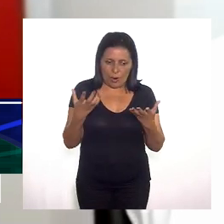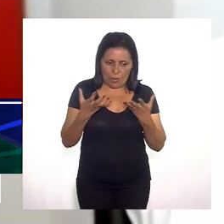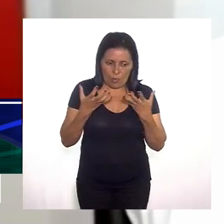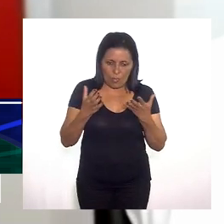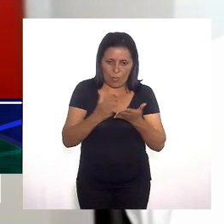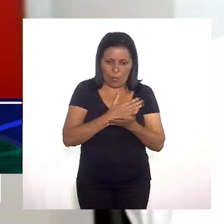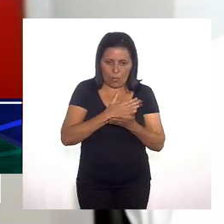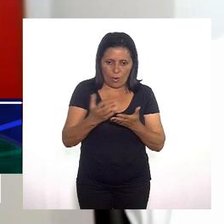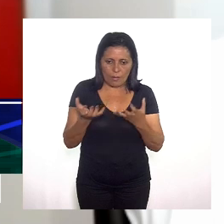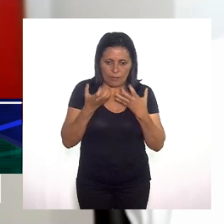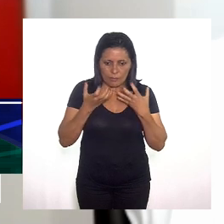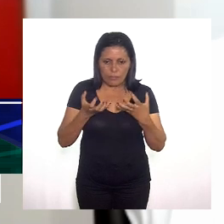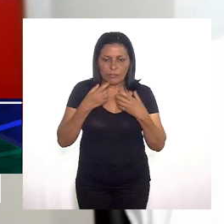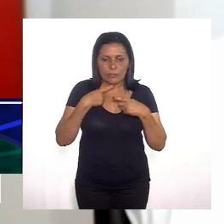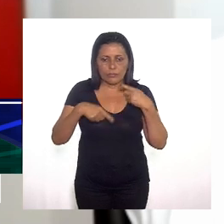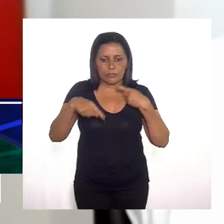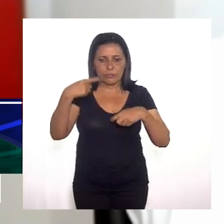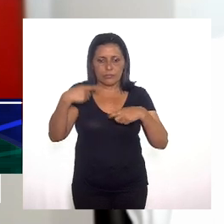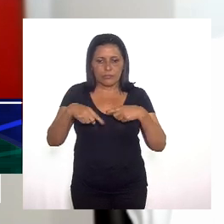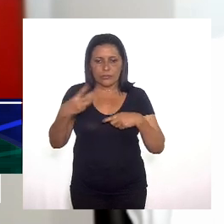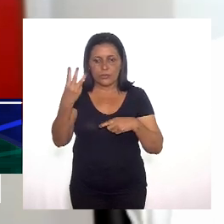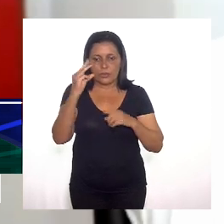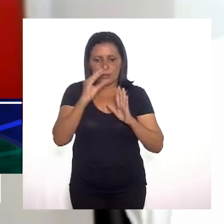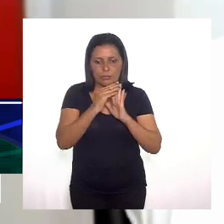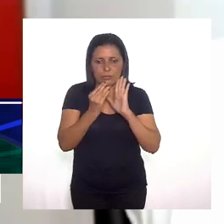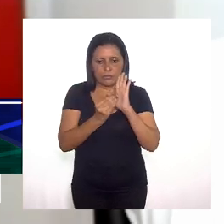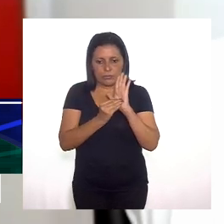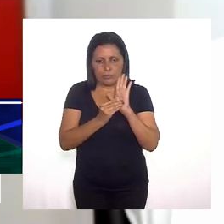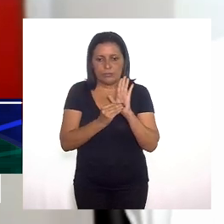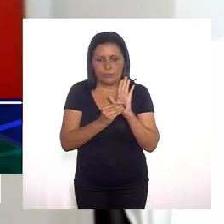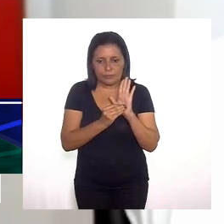se era a discussão, o presidente de proposta recebeu 3 emendas e retorna às comissões.